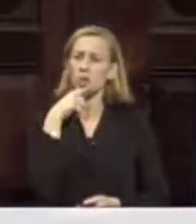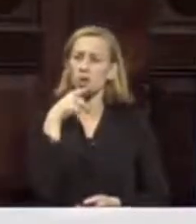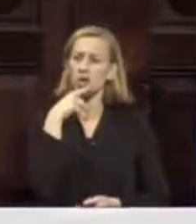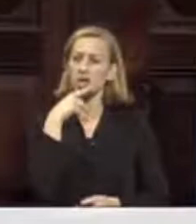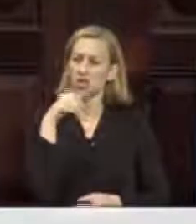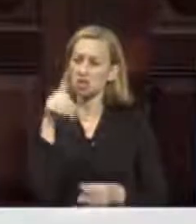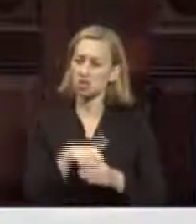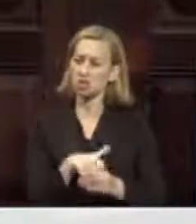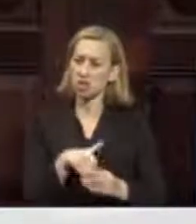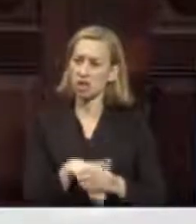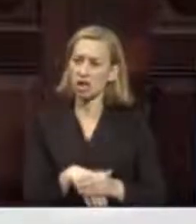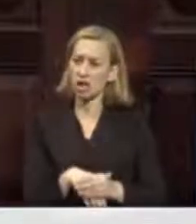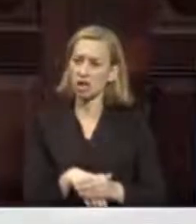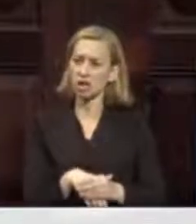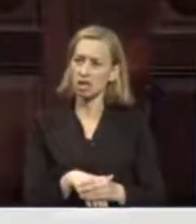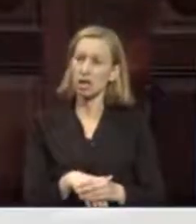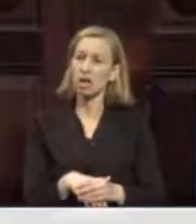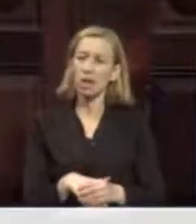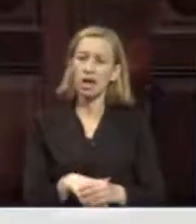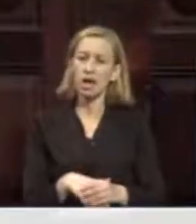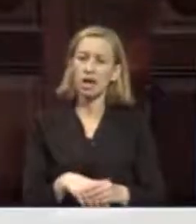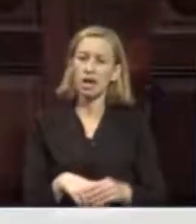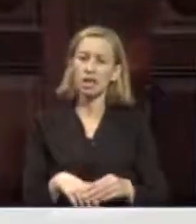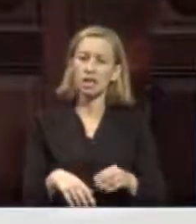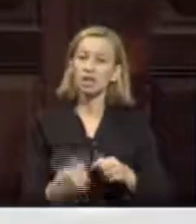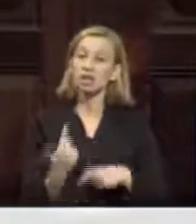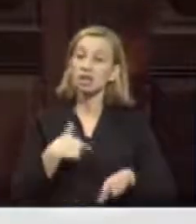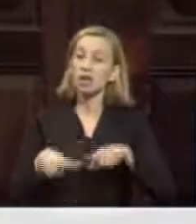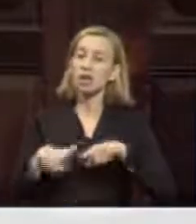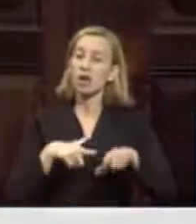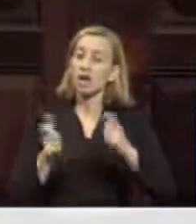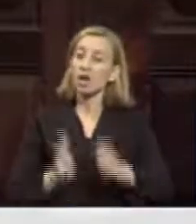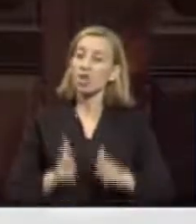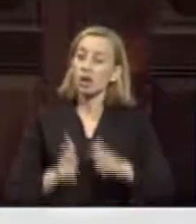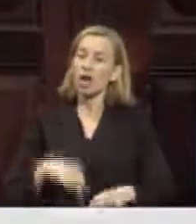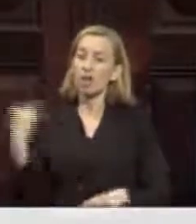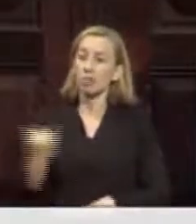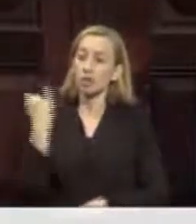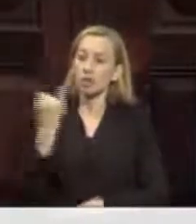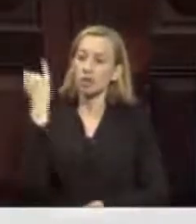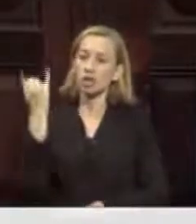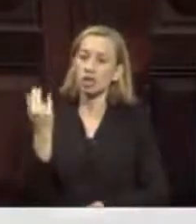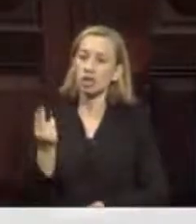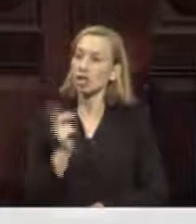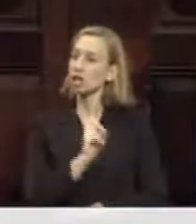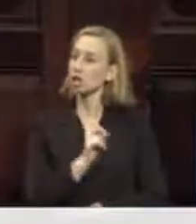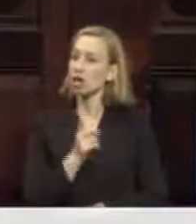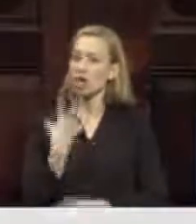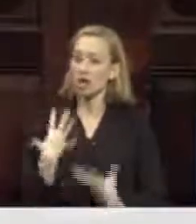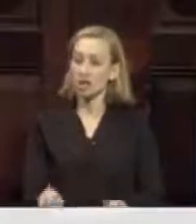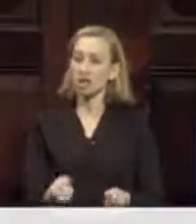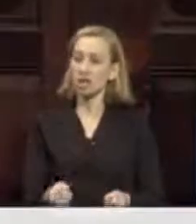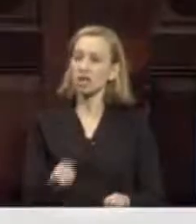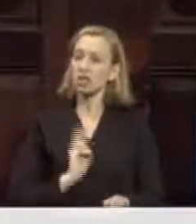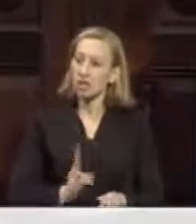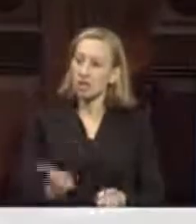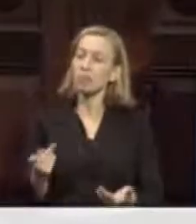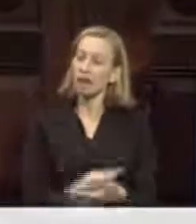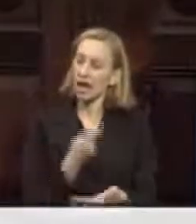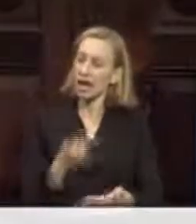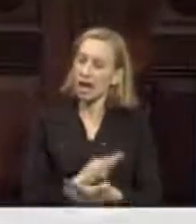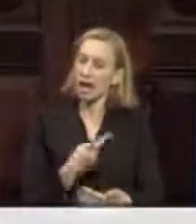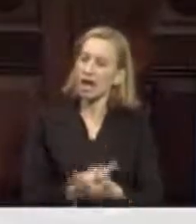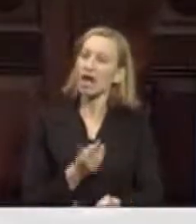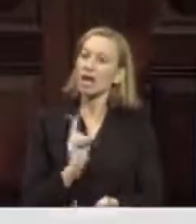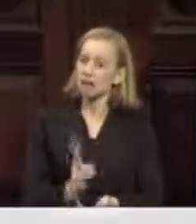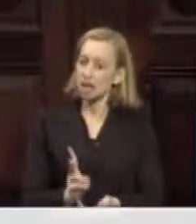para ocupar funções importantes em órgãos do governo do Estado do Rio de Janeiro. Não tem dado certo, até agora não é